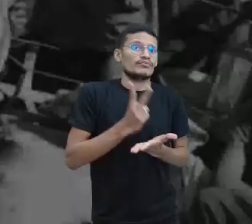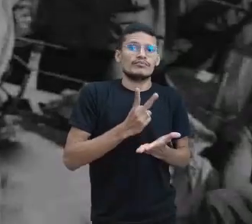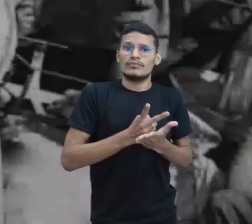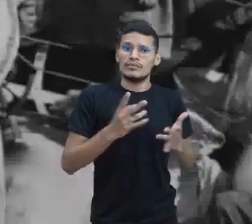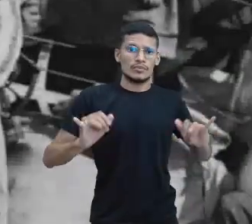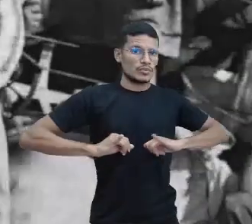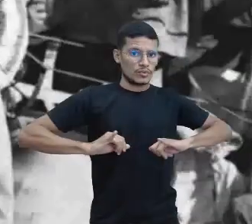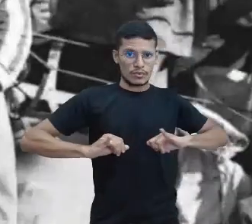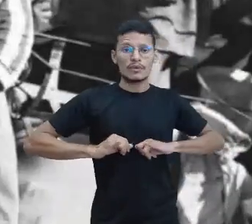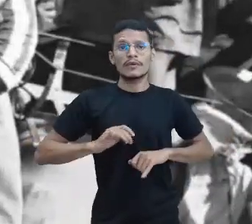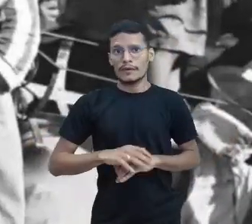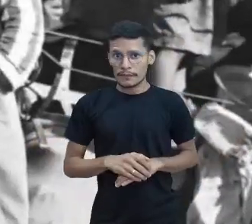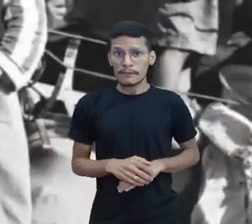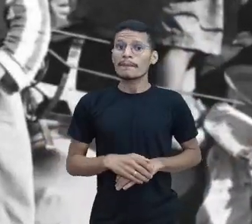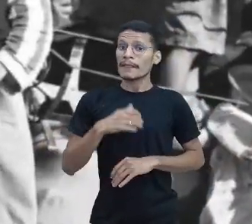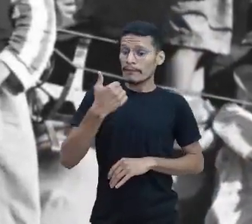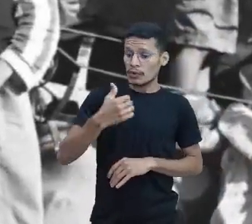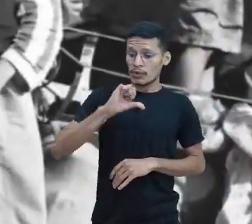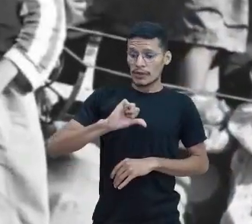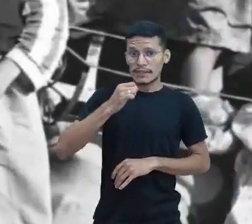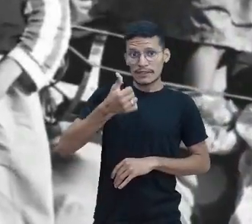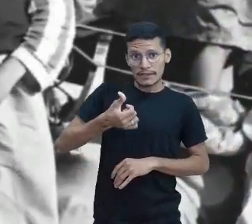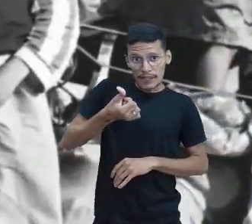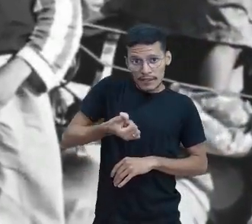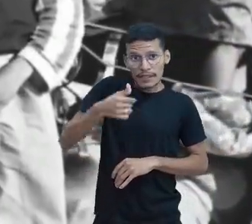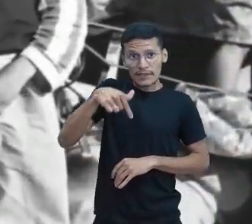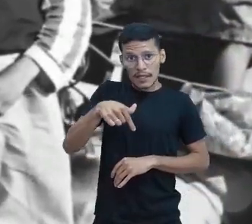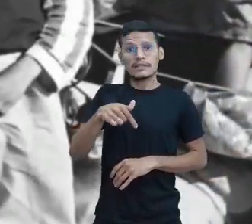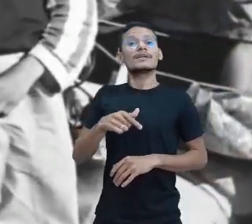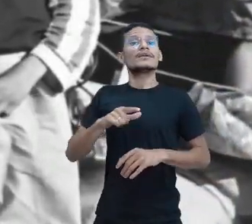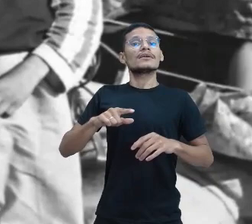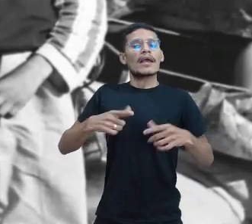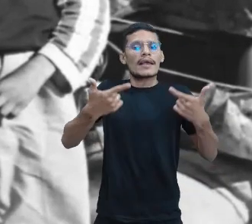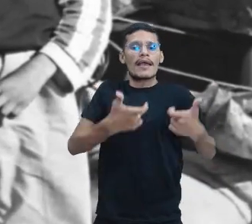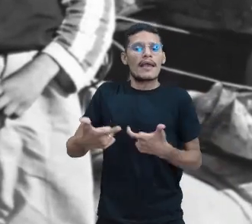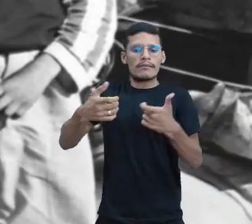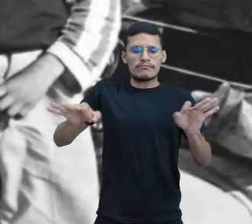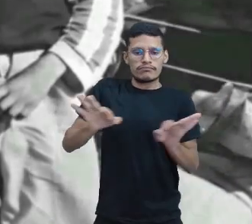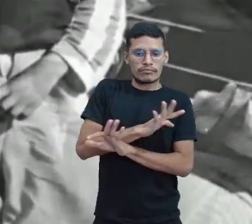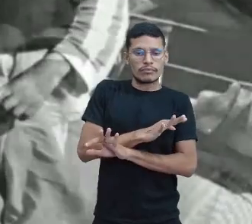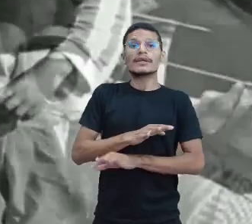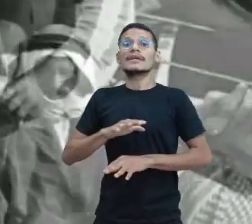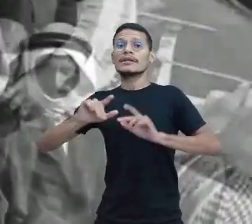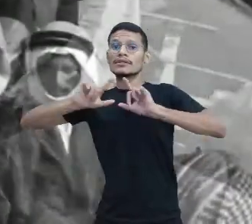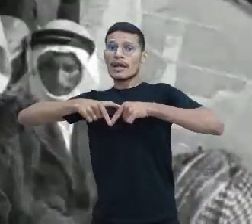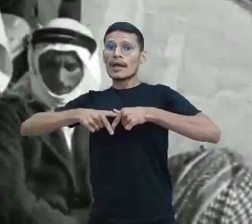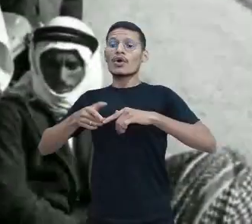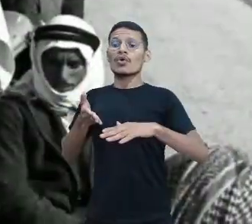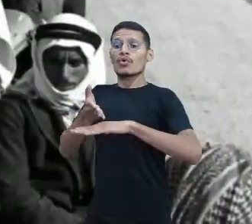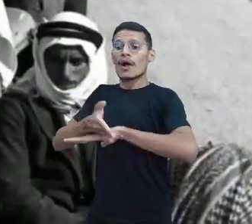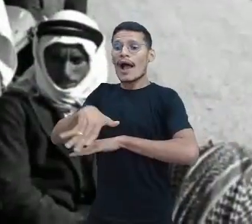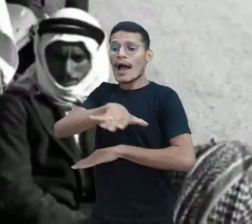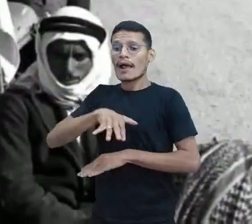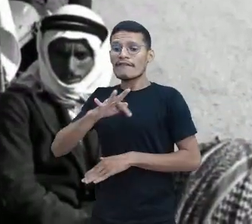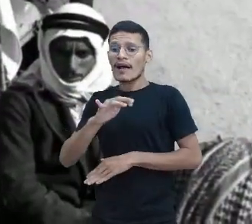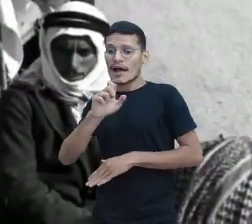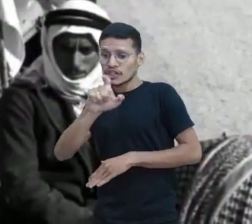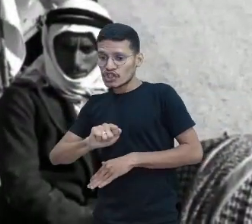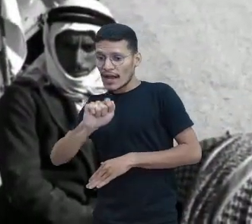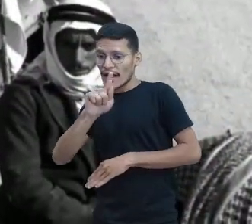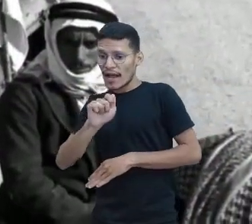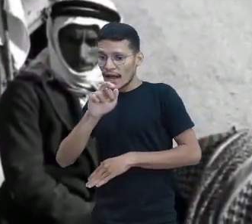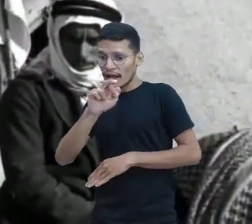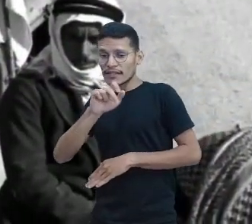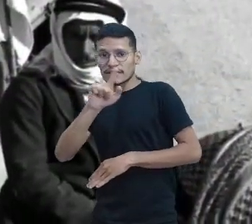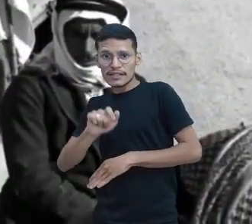Em 1967, depois da Guerra Árabe-Israelense, Israel ocupou a faixa de Gaza e a Cisjordânia,